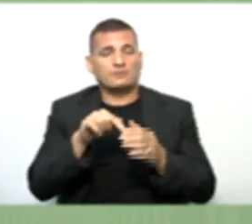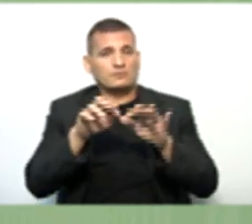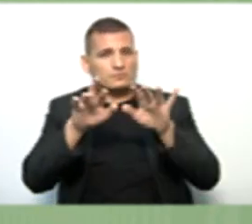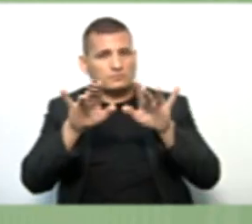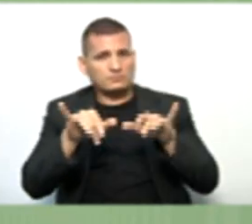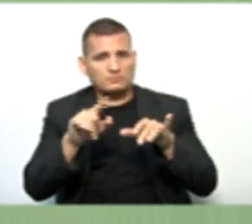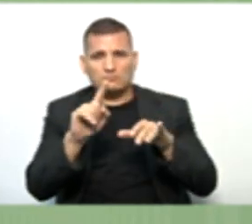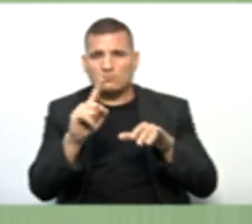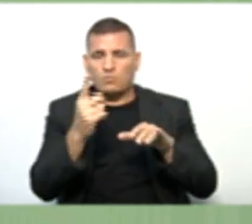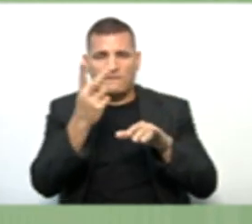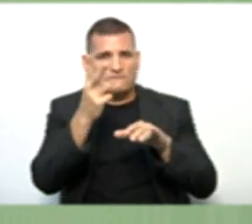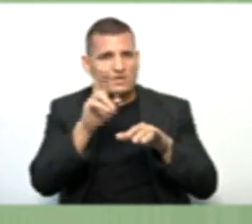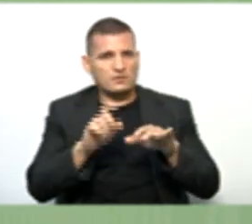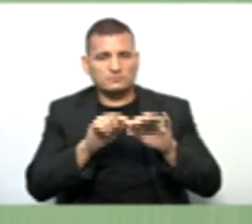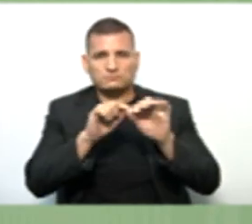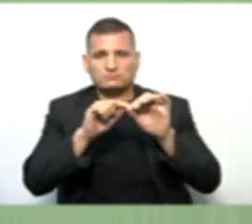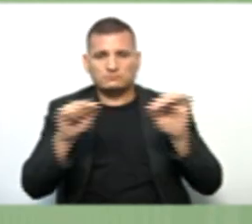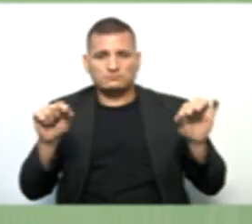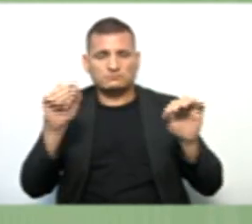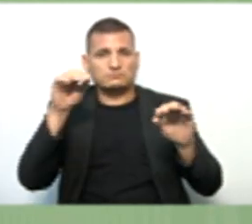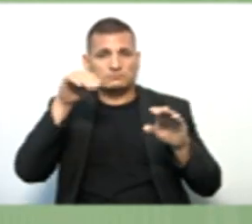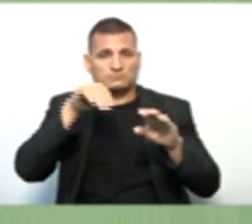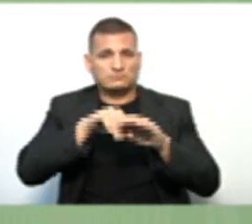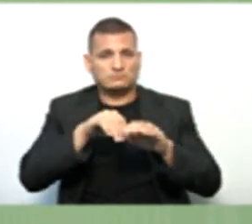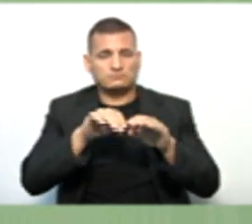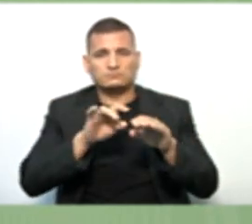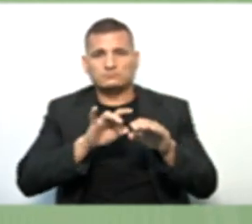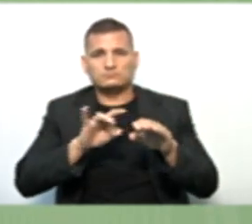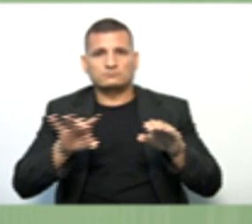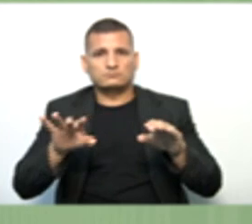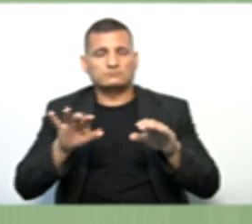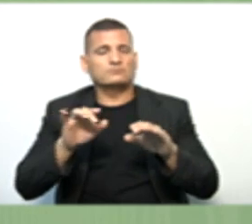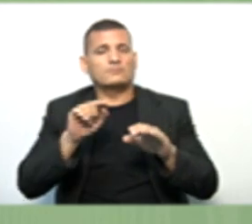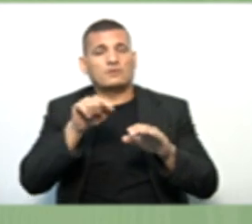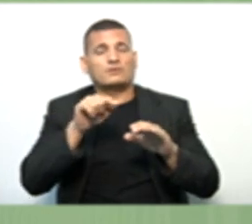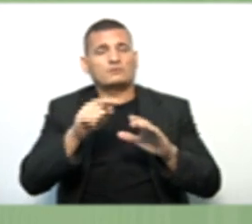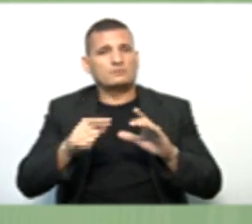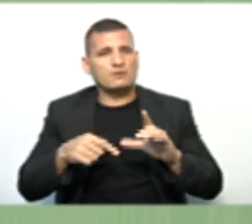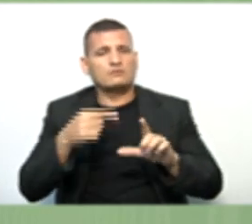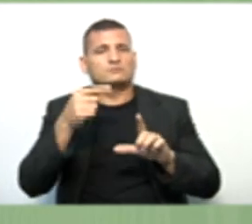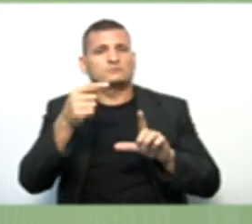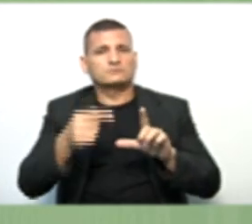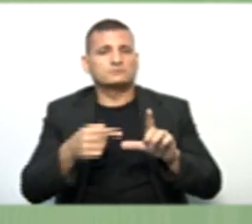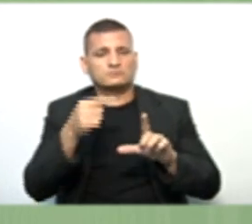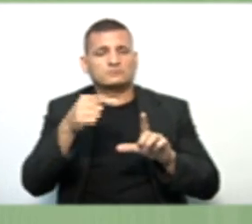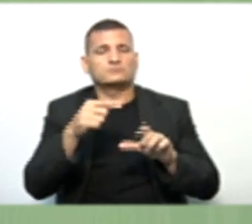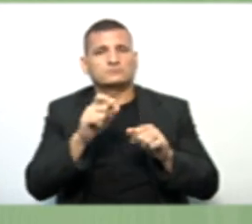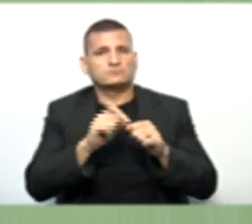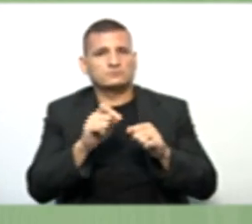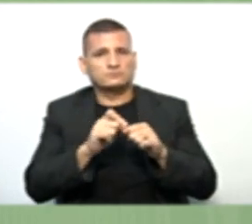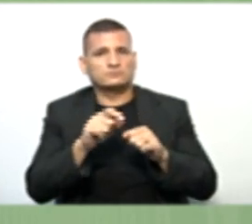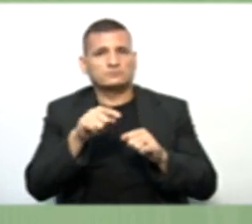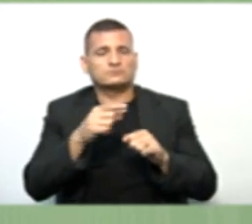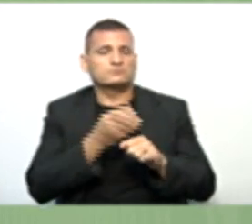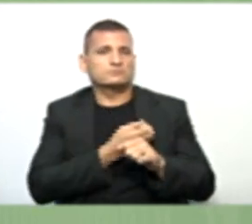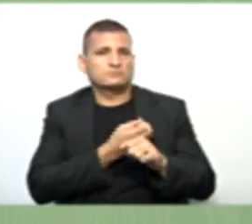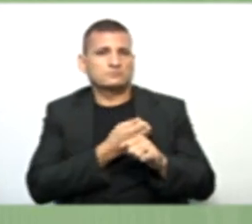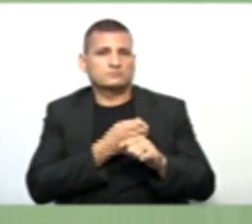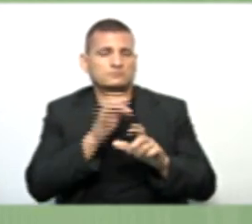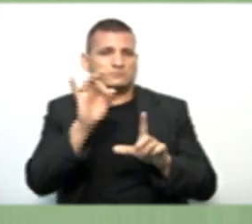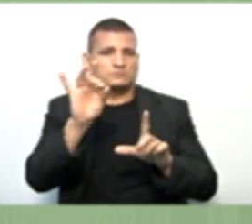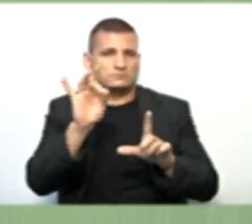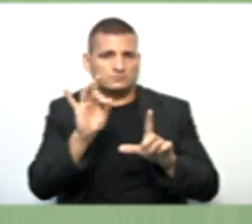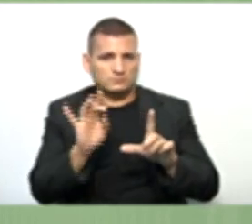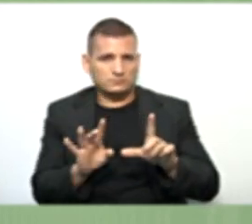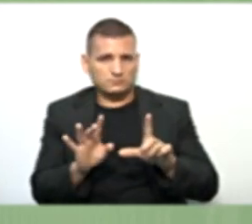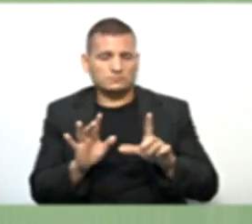uma vez, colocar ele dentro de um laço, e daí esse laço vai se encarregar de executar esse